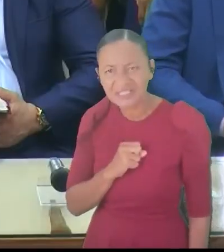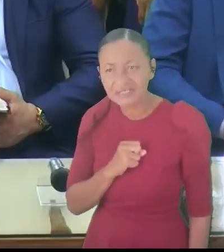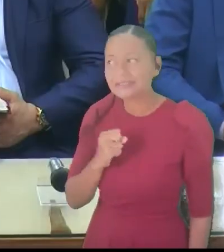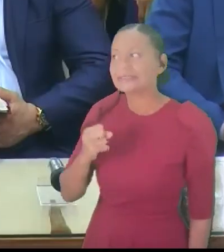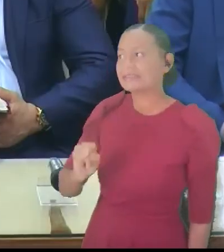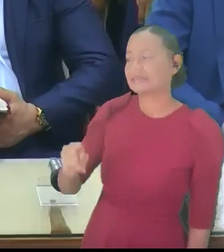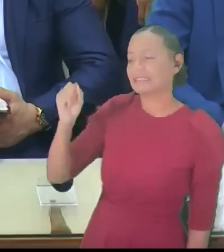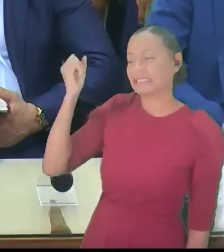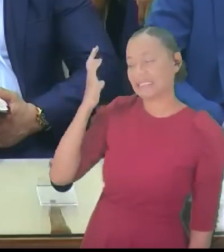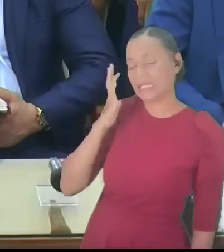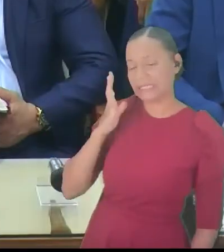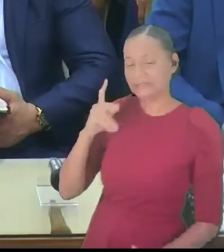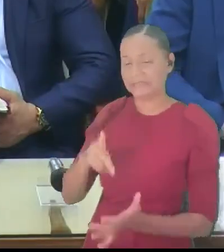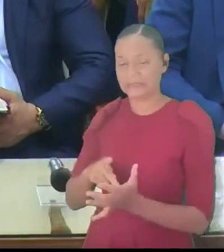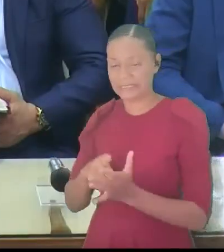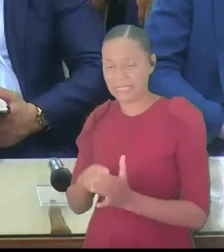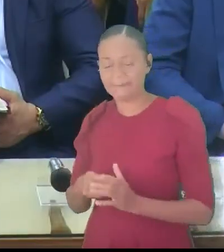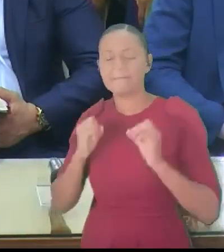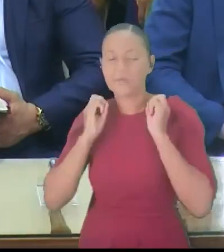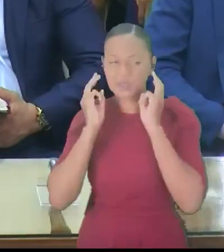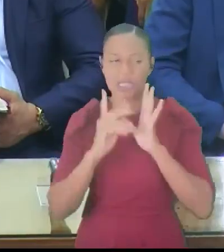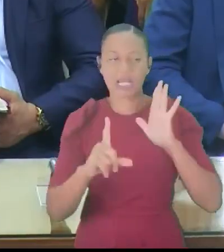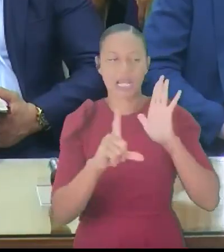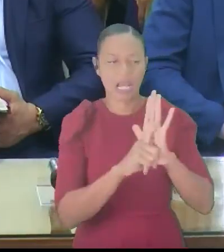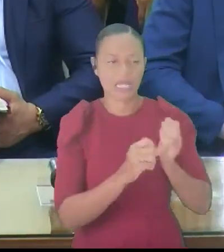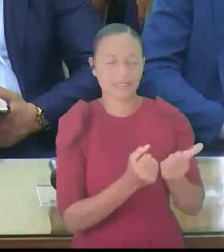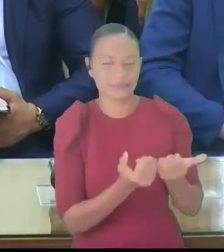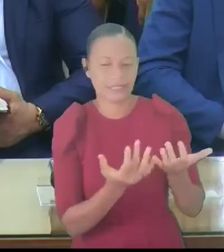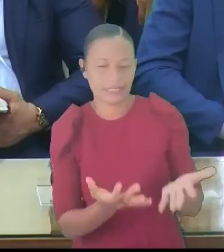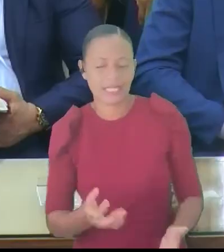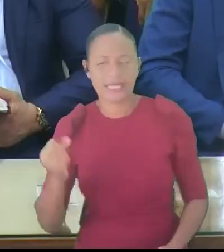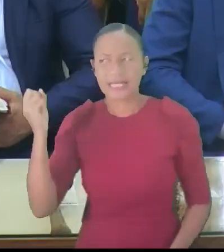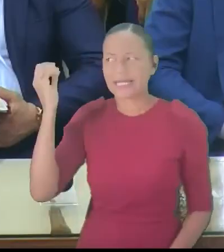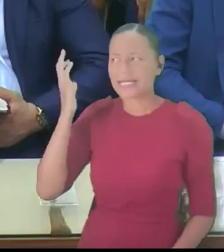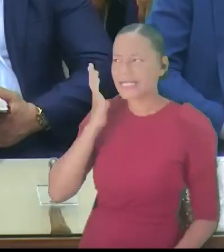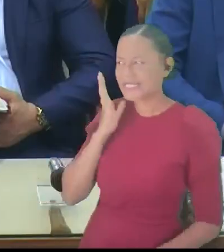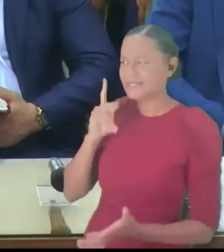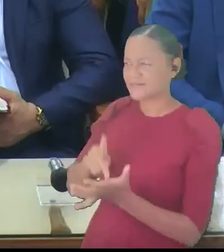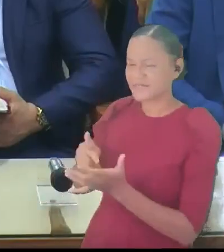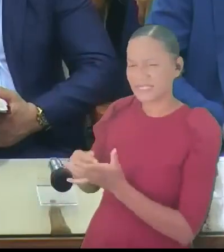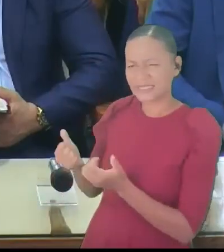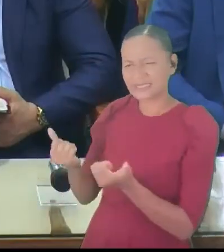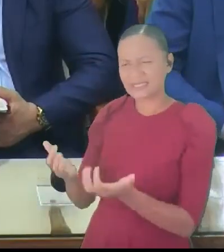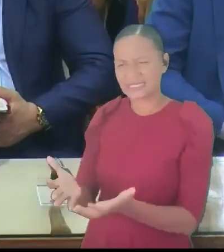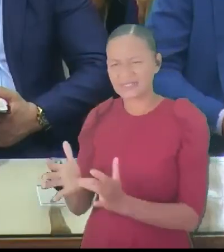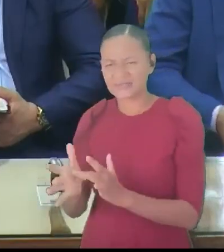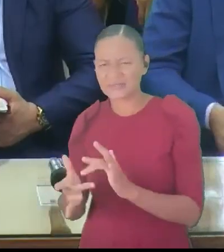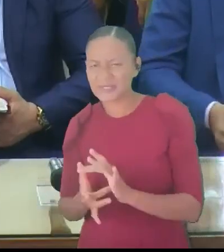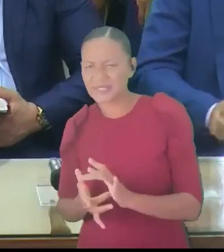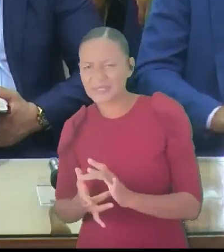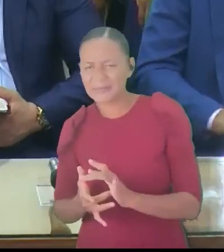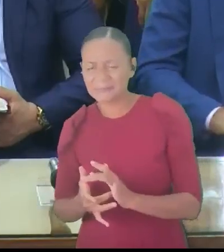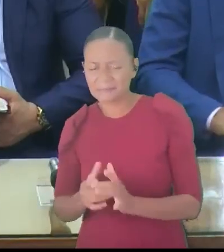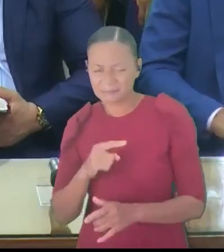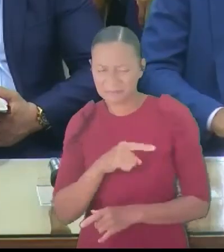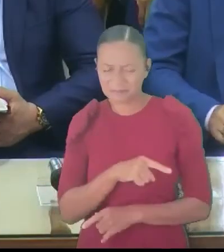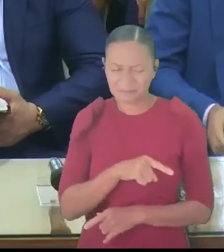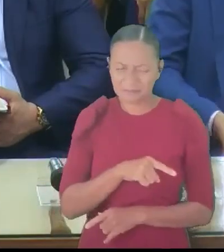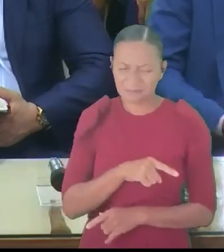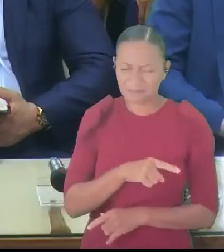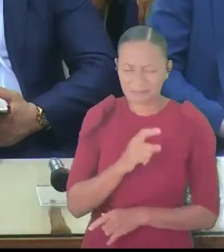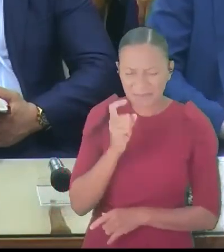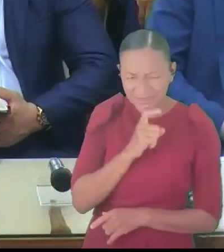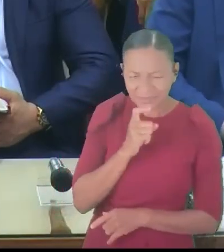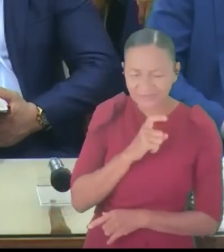a verdade, a lei foi dada por Moisés, a graça e a verdade vieram por Jesus Cristo. Então, Moisés trouxe mentira? Resposta: